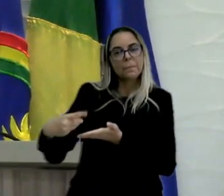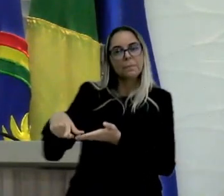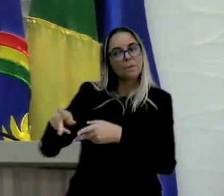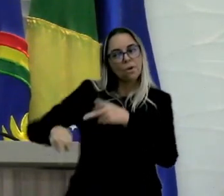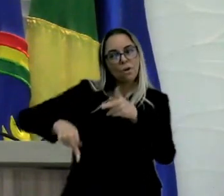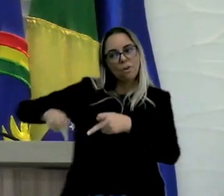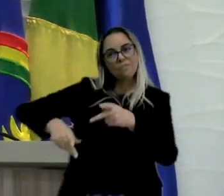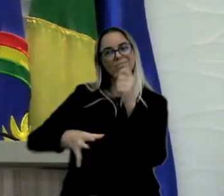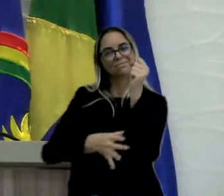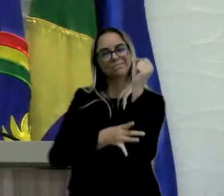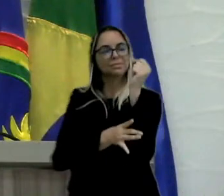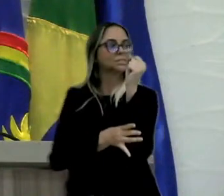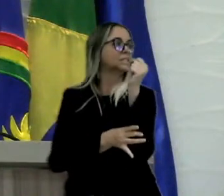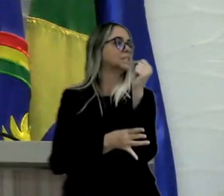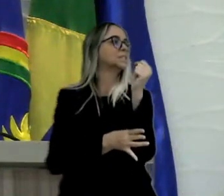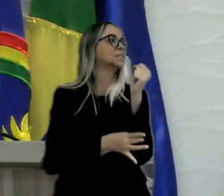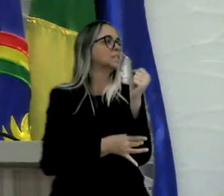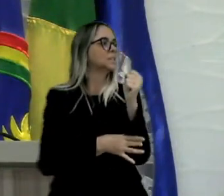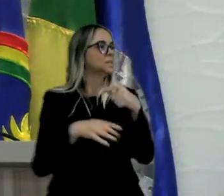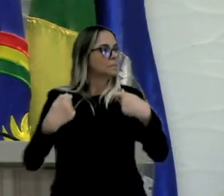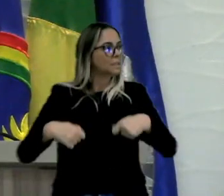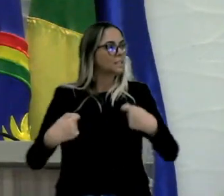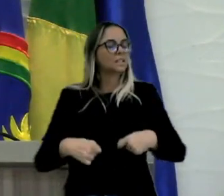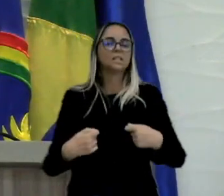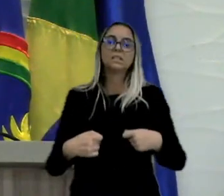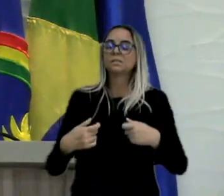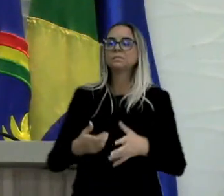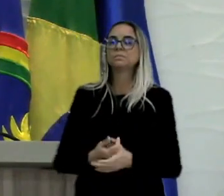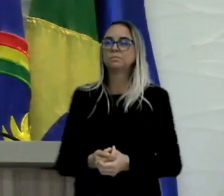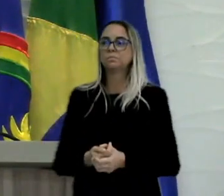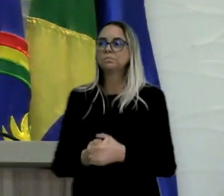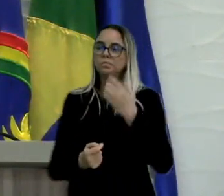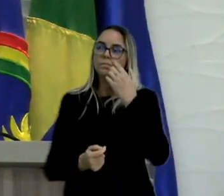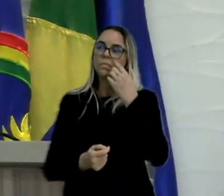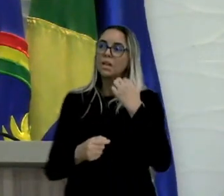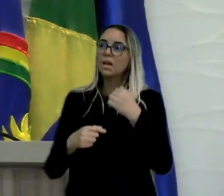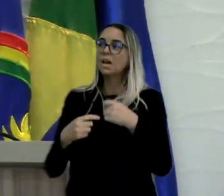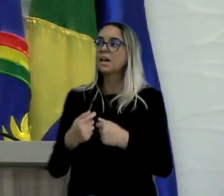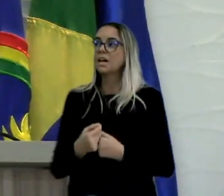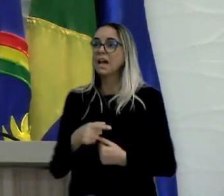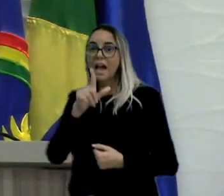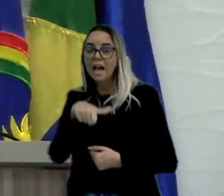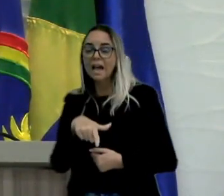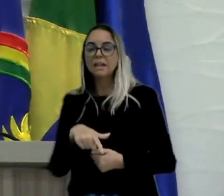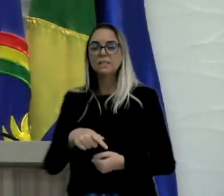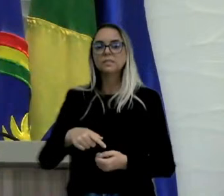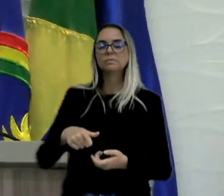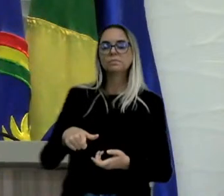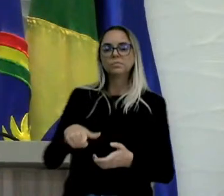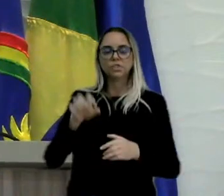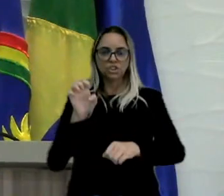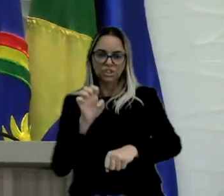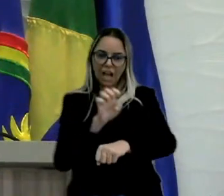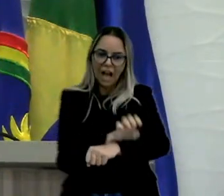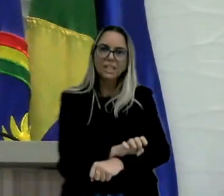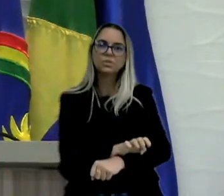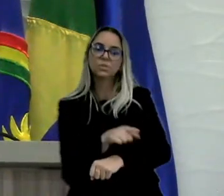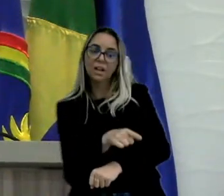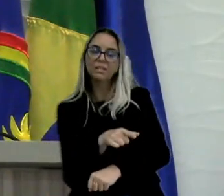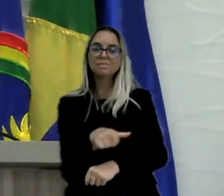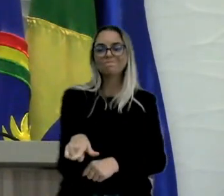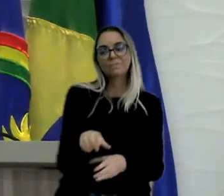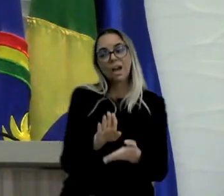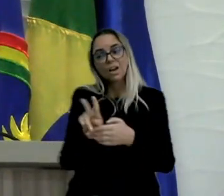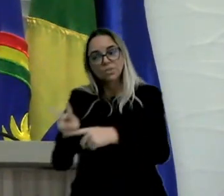segurança no nosso município a gente sabe que a obrigação e o dever é do estado a gente sabe da deficiência que